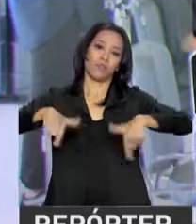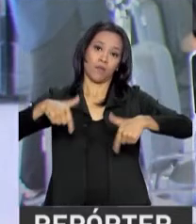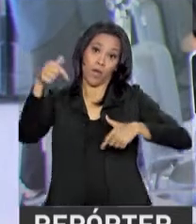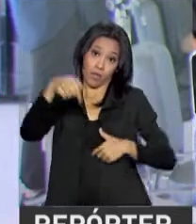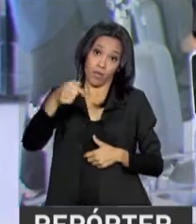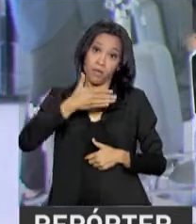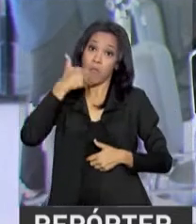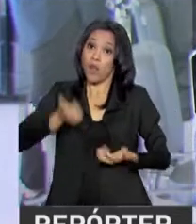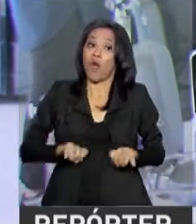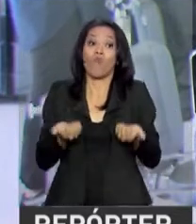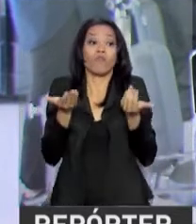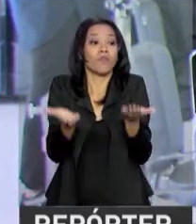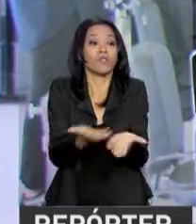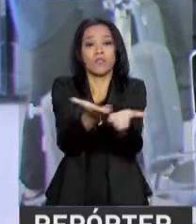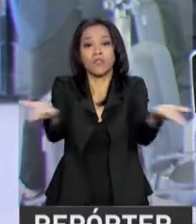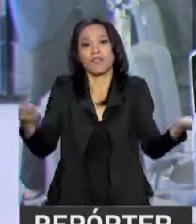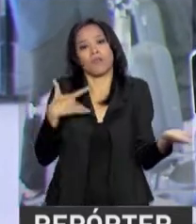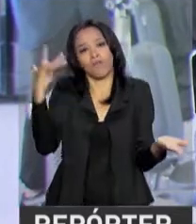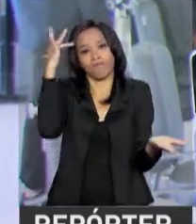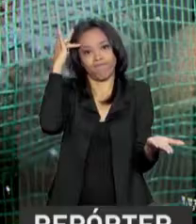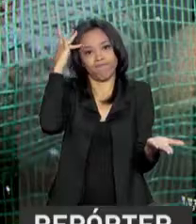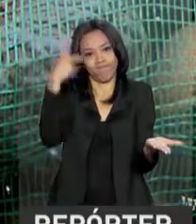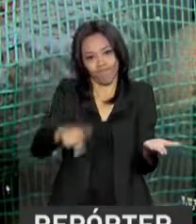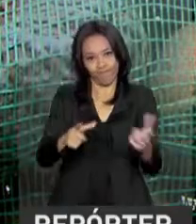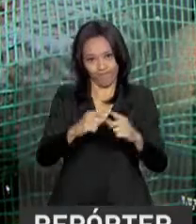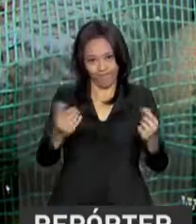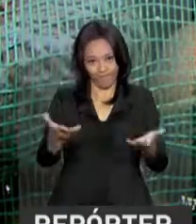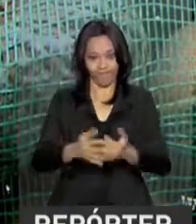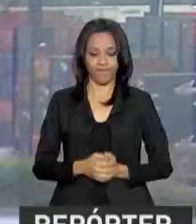oferecer melhores serviços e de qualidade em Brasília, né?